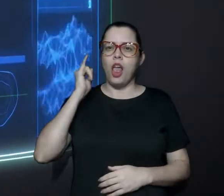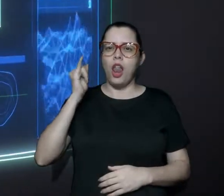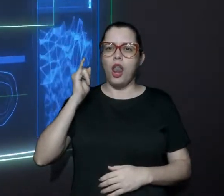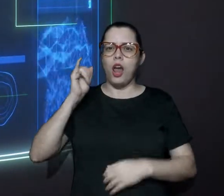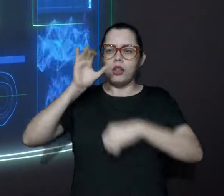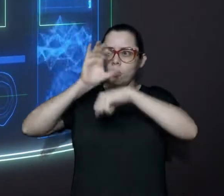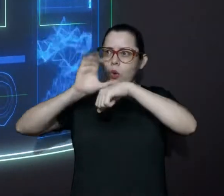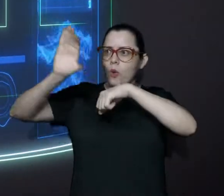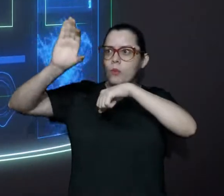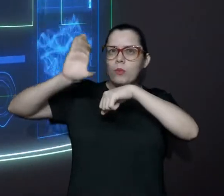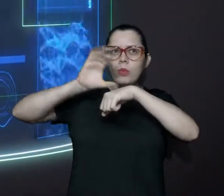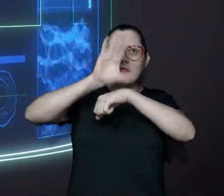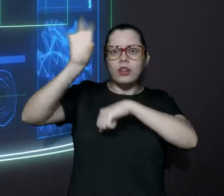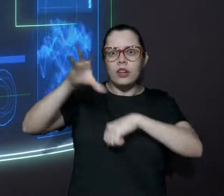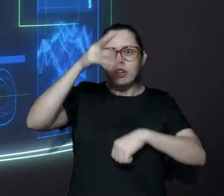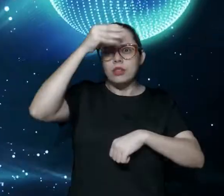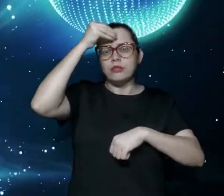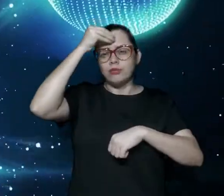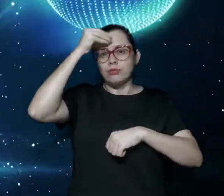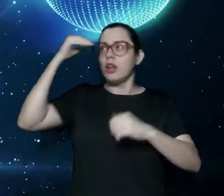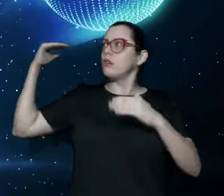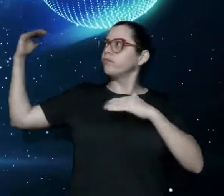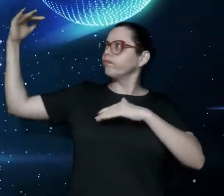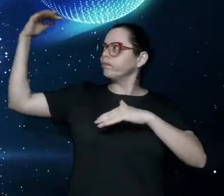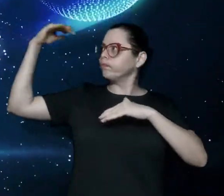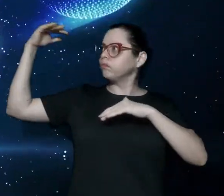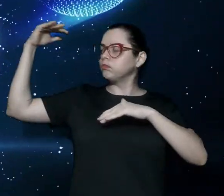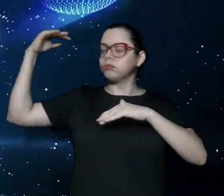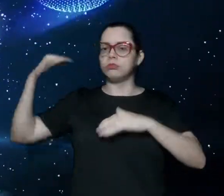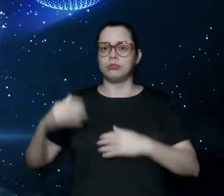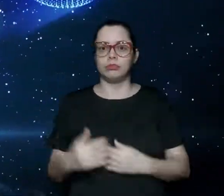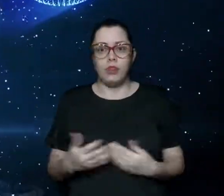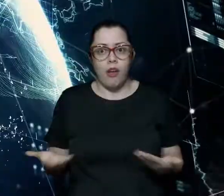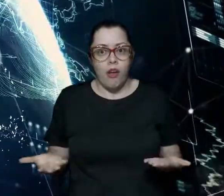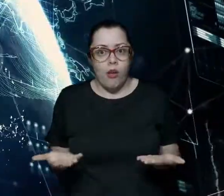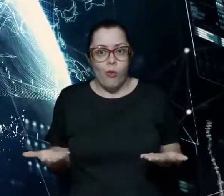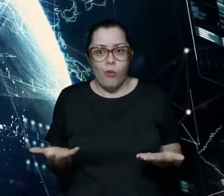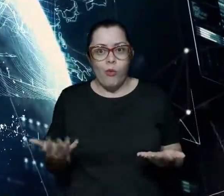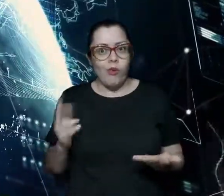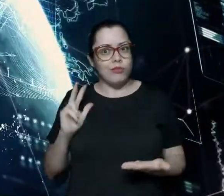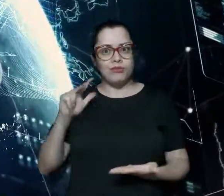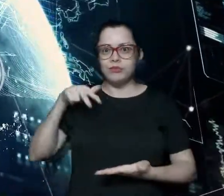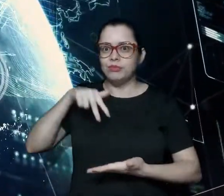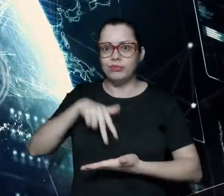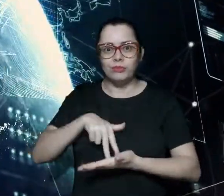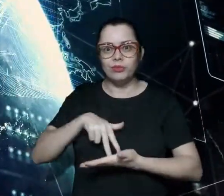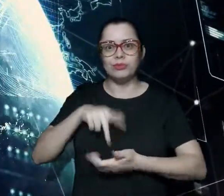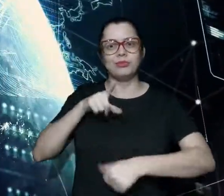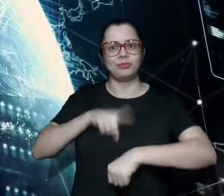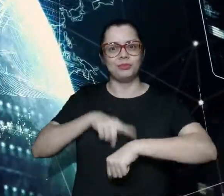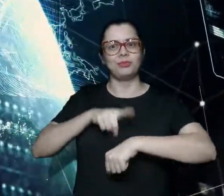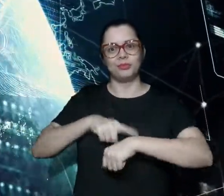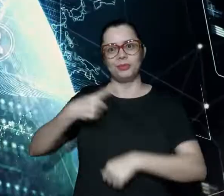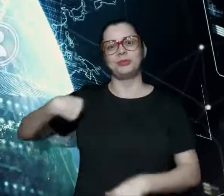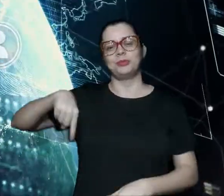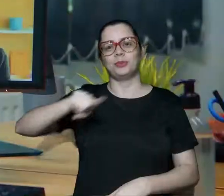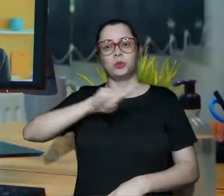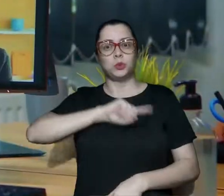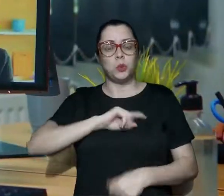Relatos de evolução de teleconferência entre os dois planos. Agora é chegada a nossa